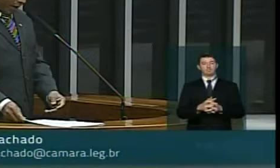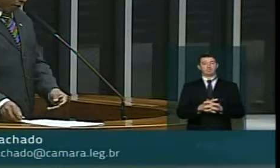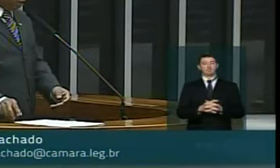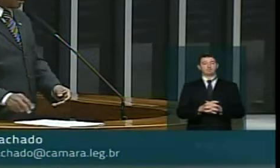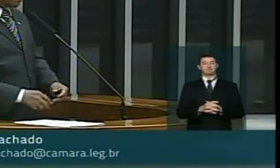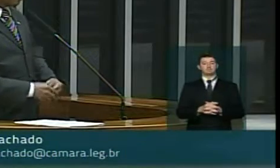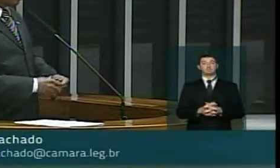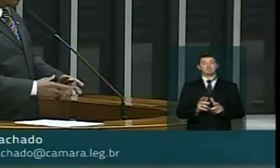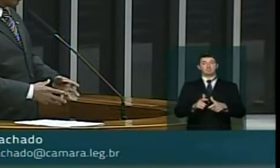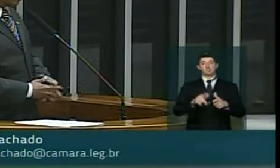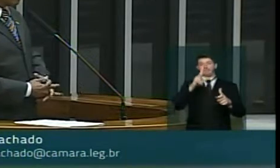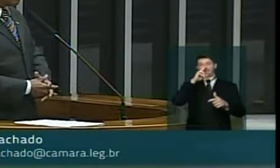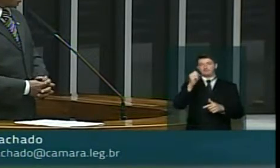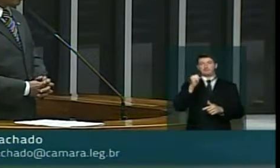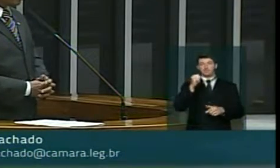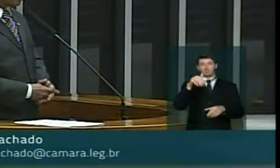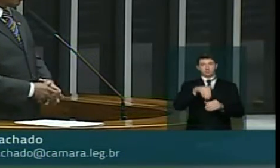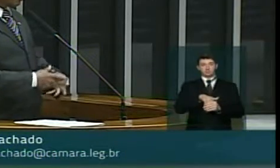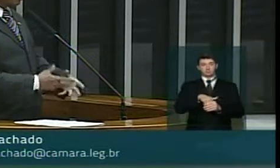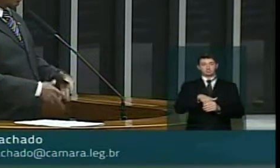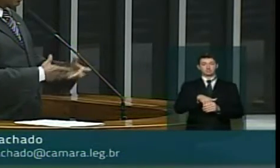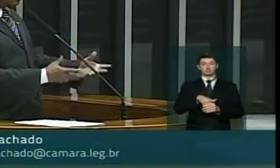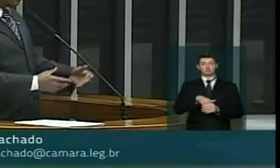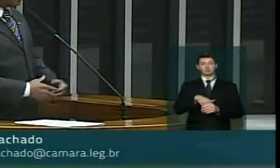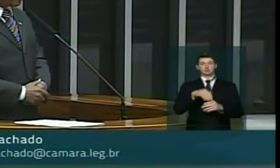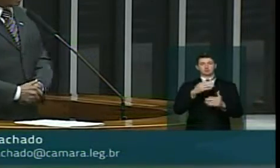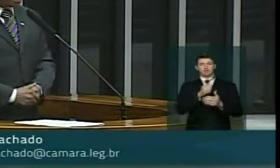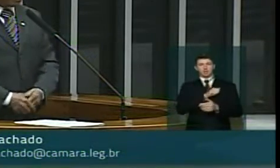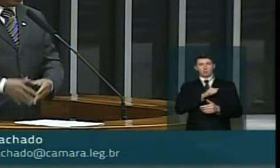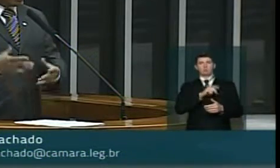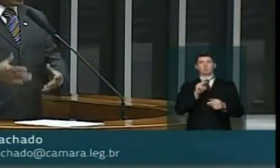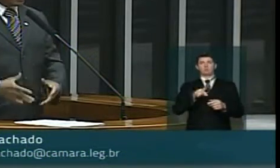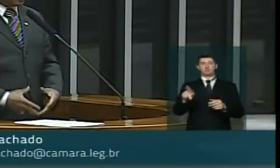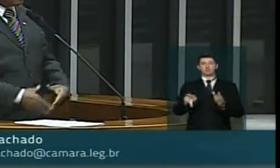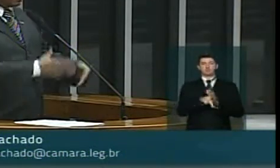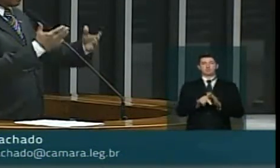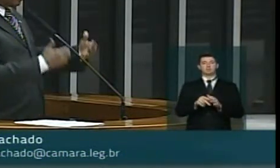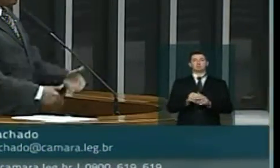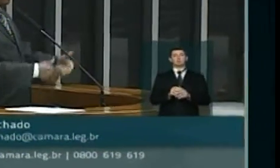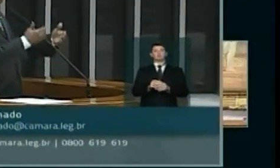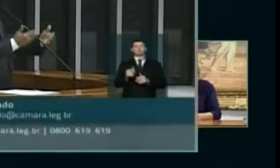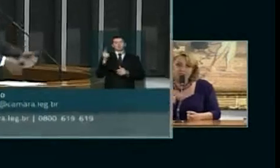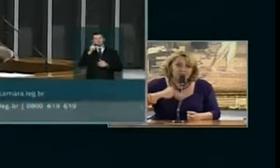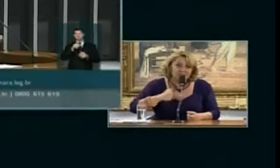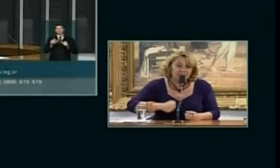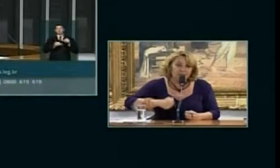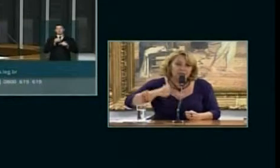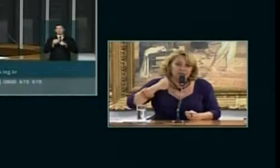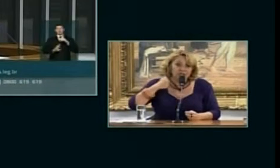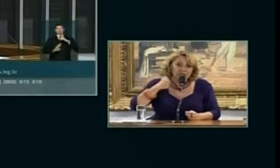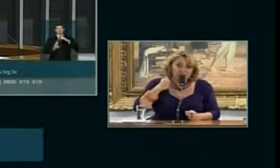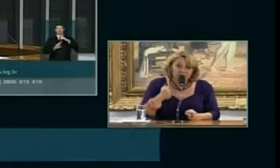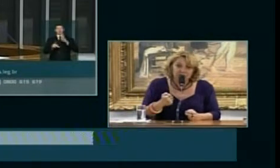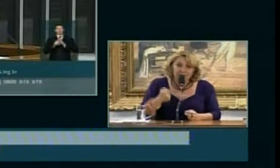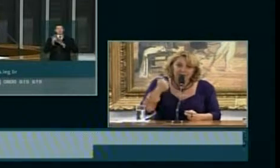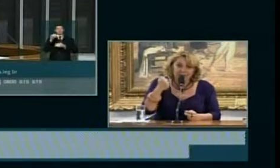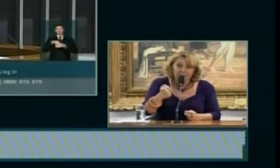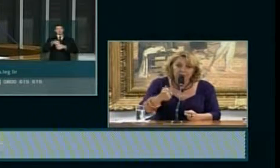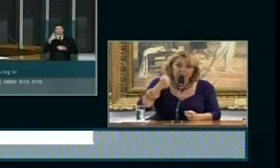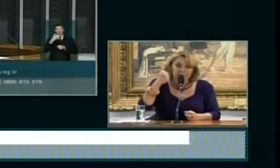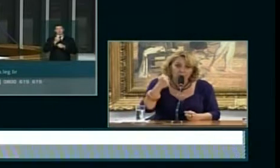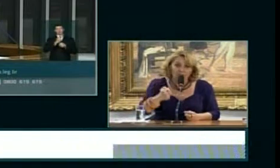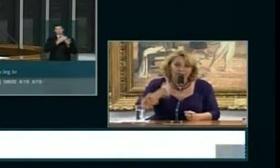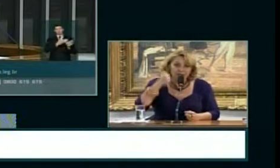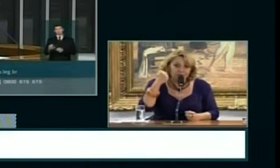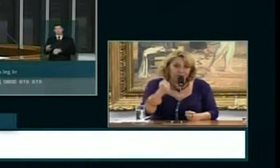com maioria absoluta dos votos de estudantes e professor da nossa universidade para o exercício do mandato de reitor da universidade dos próximos 4